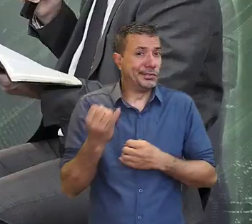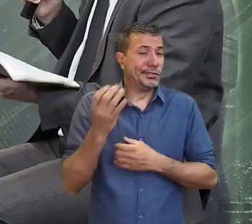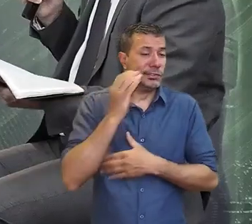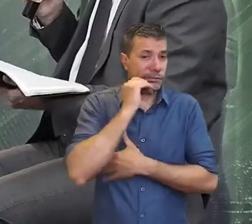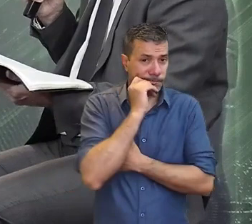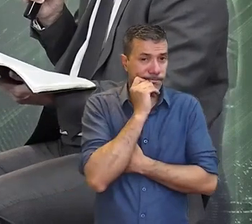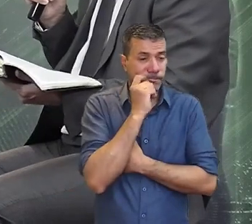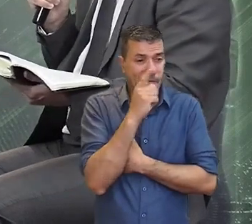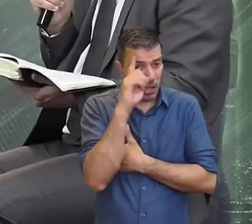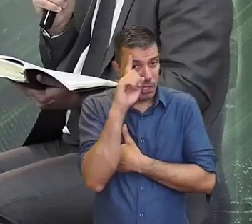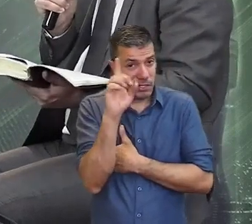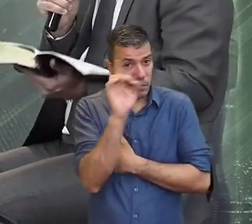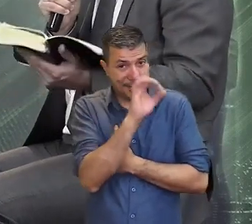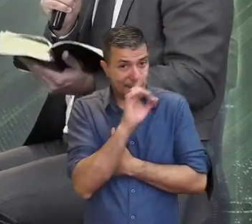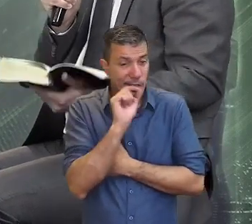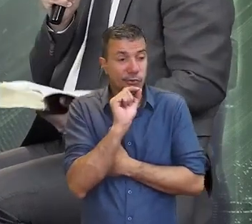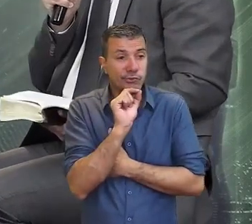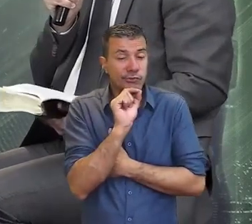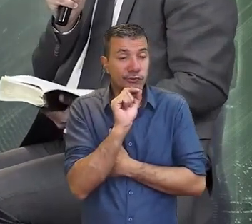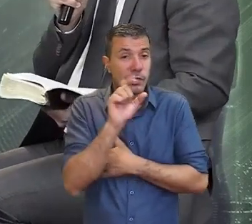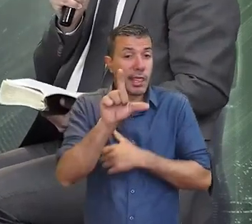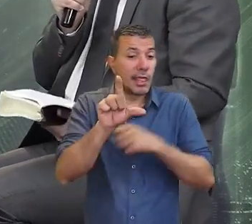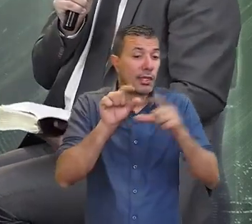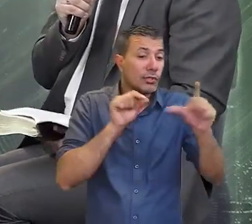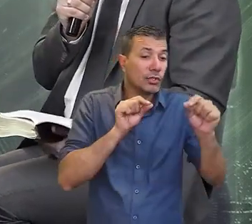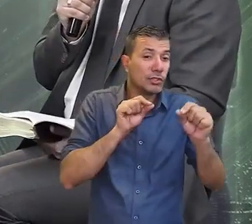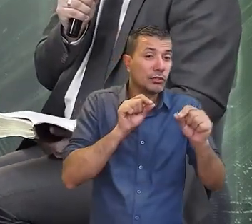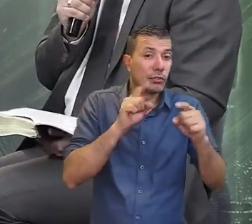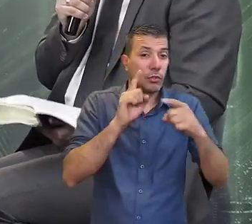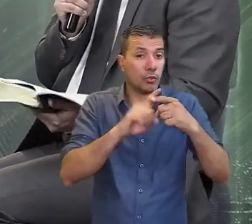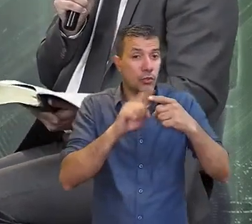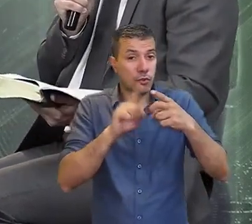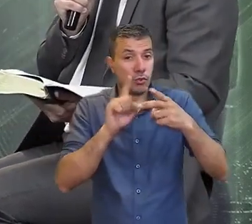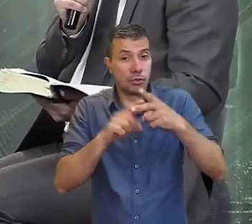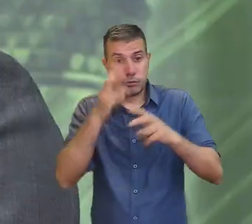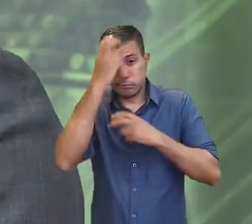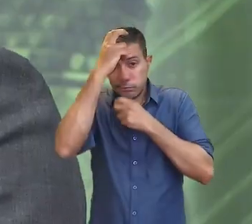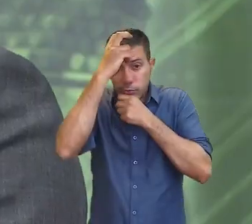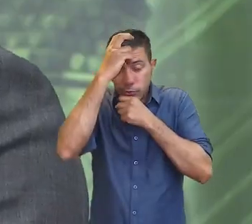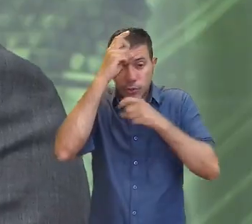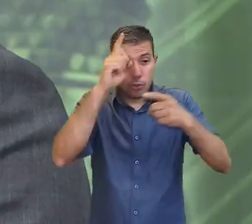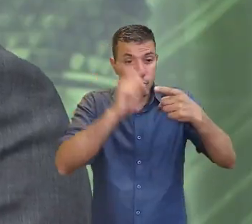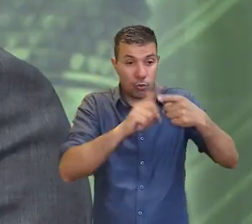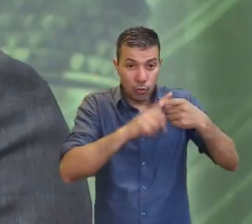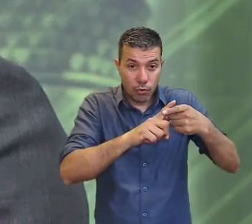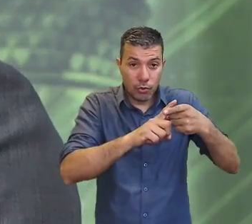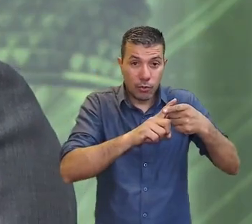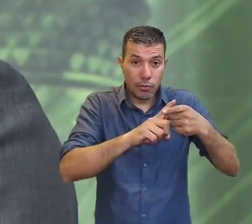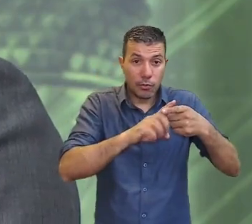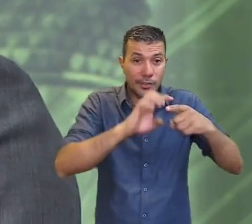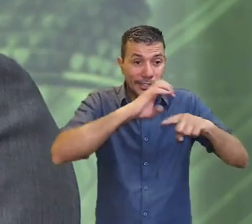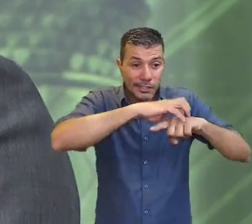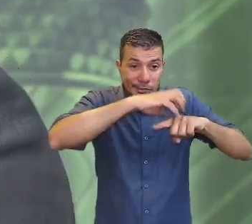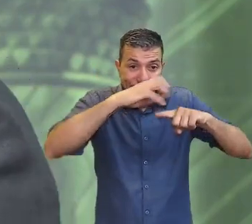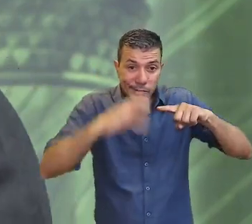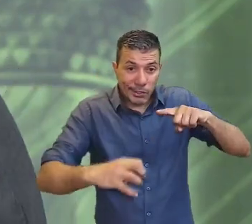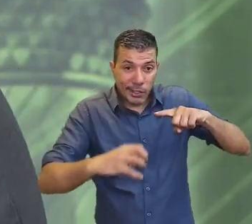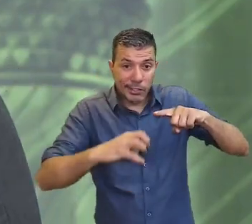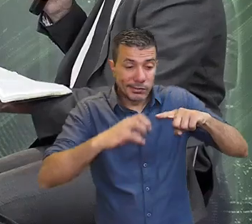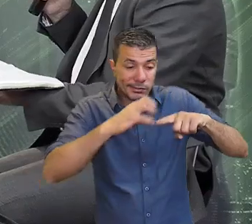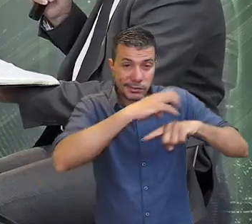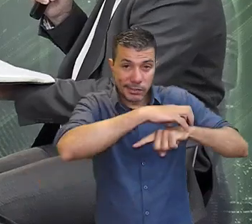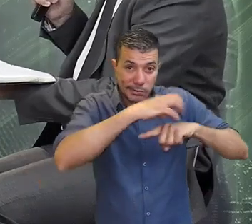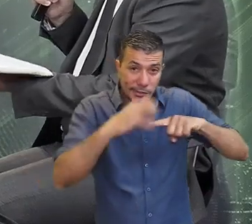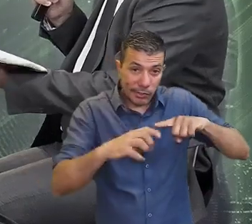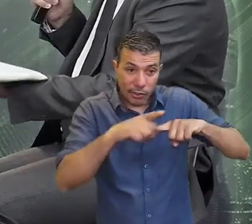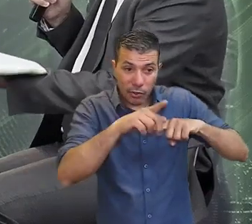era, naquele dia especial, eram escolhidos dois bodes. Um seria o bode expiatório. A sorte era lançada sobre